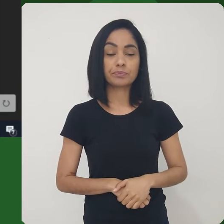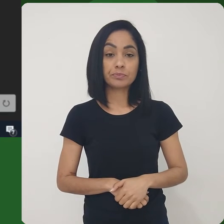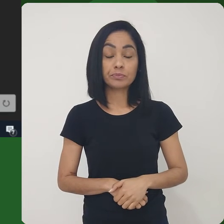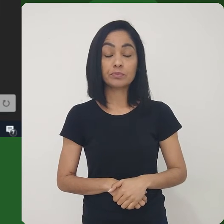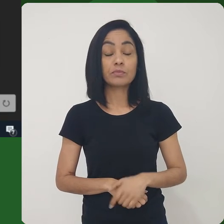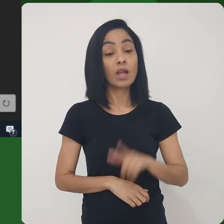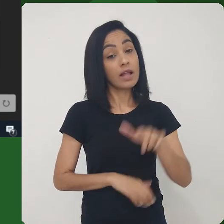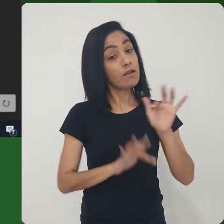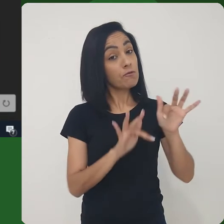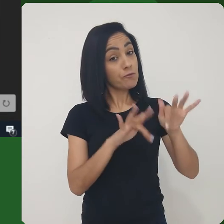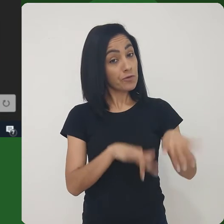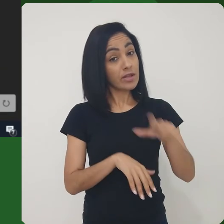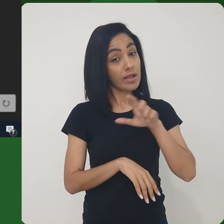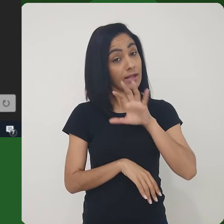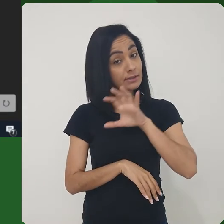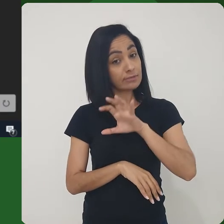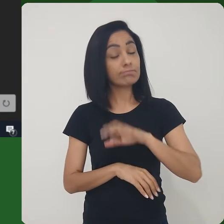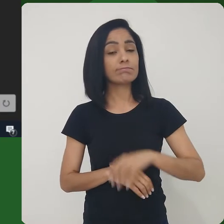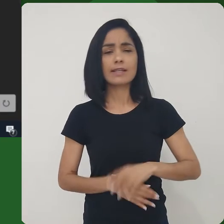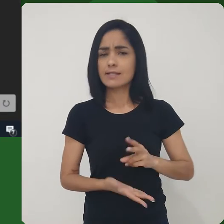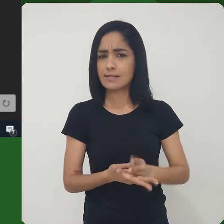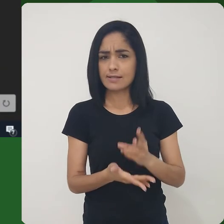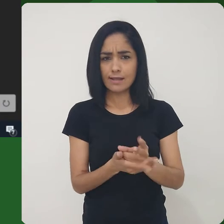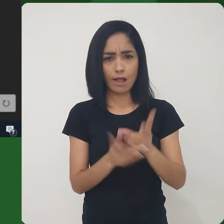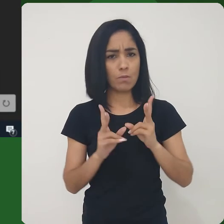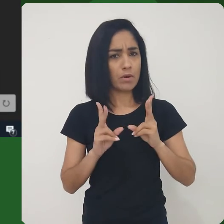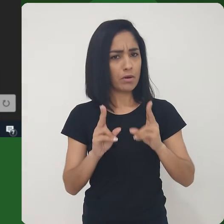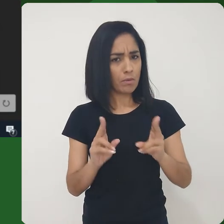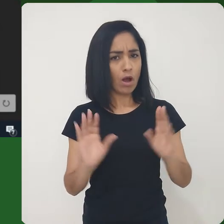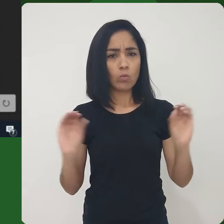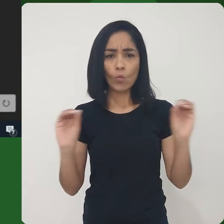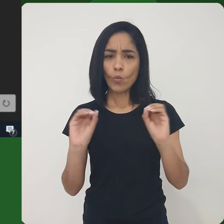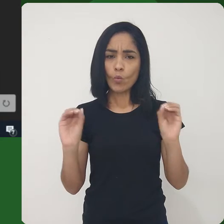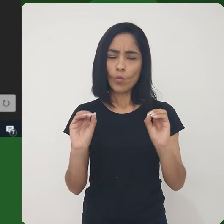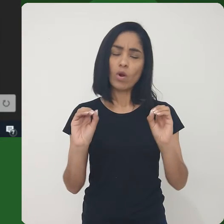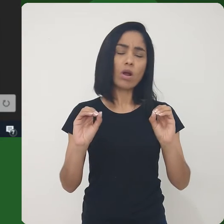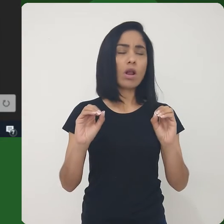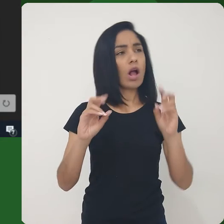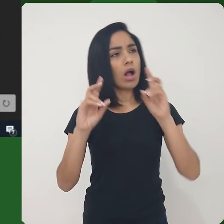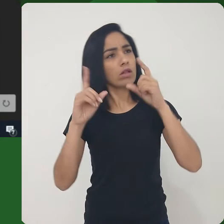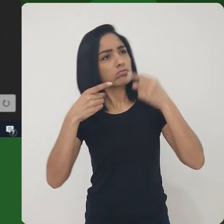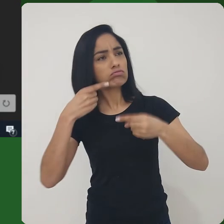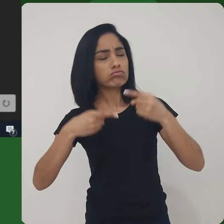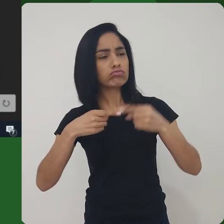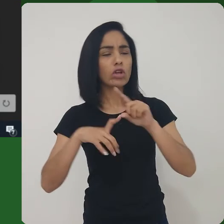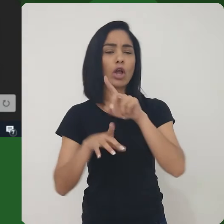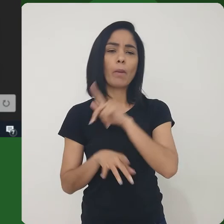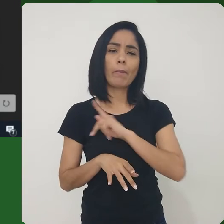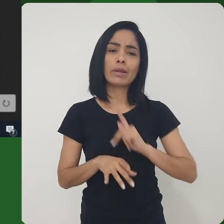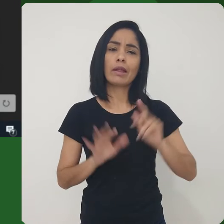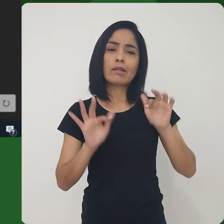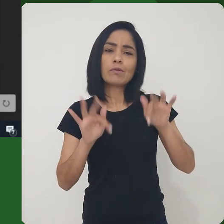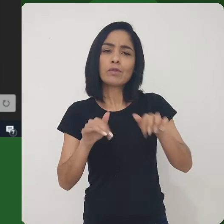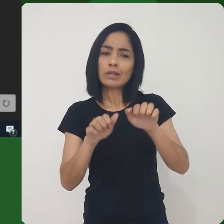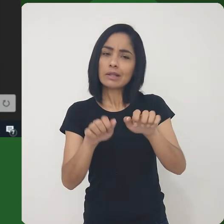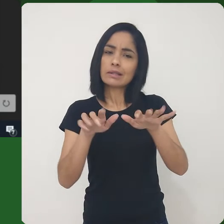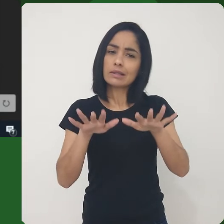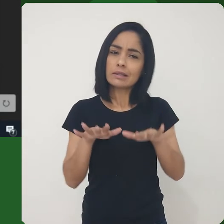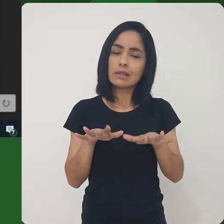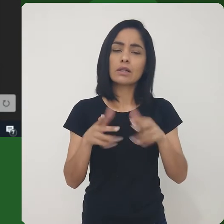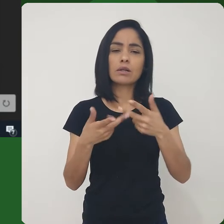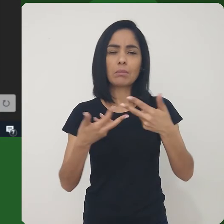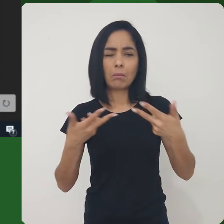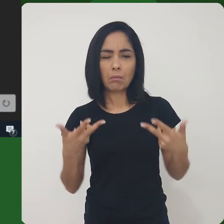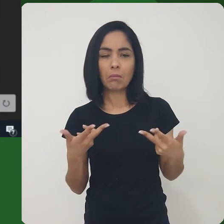tá? Muito bem, então o fecho é esse, é sempre dessa maneira, nada mais havendo a tratar, o presidente encerrou a